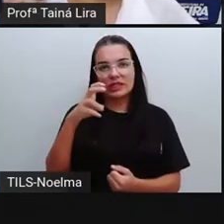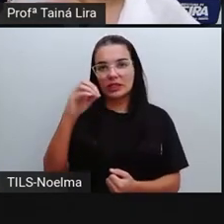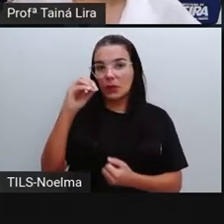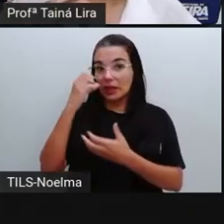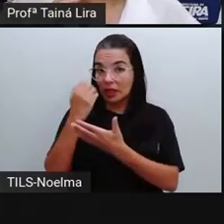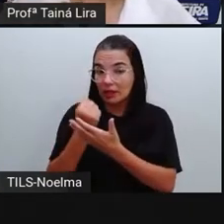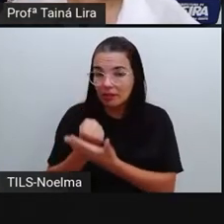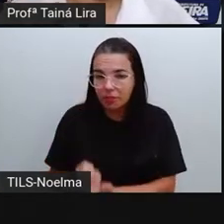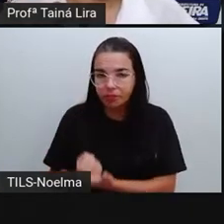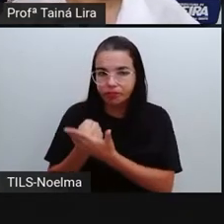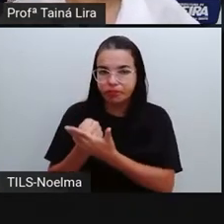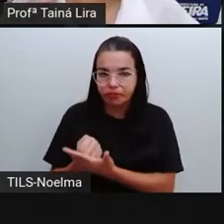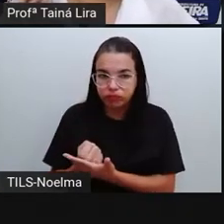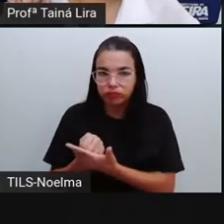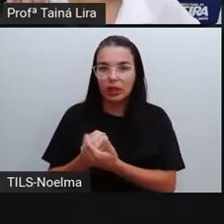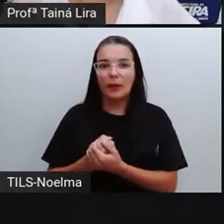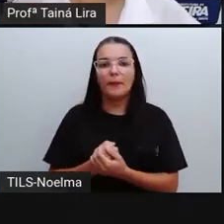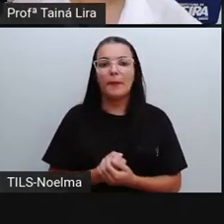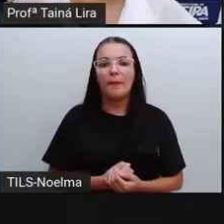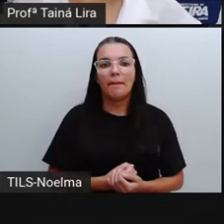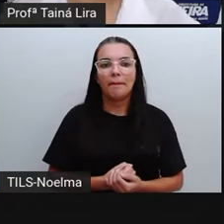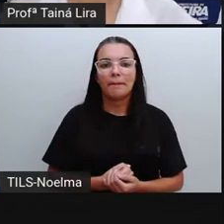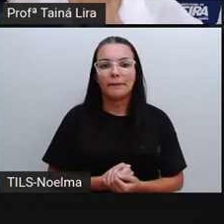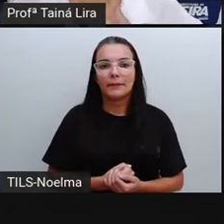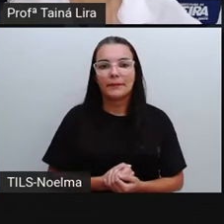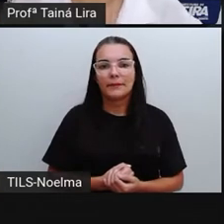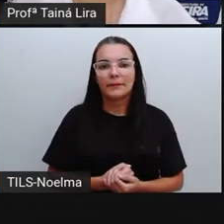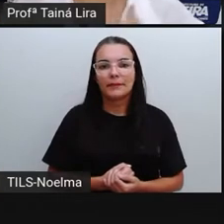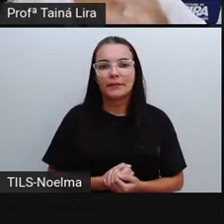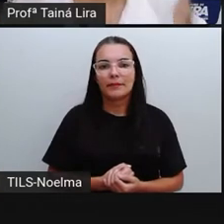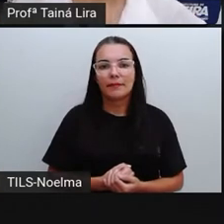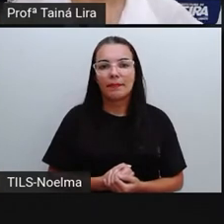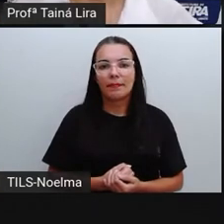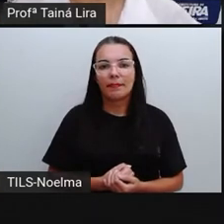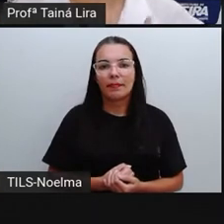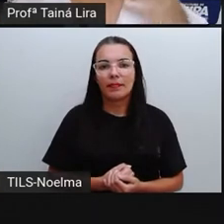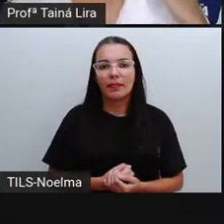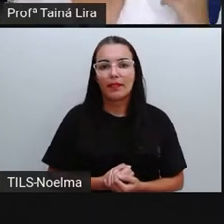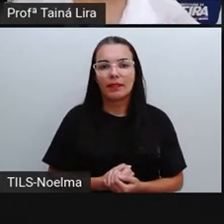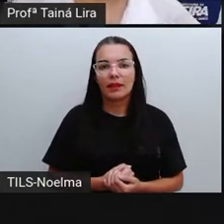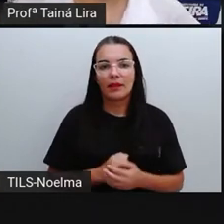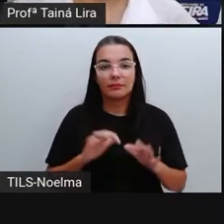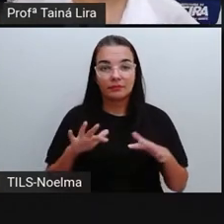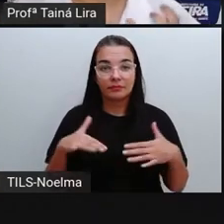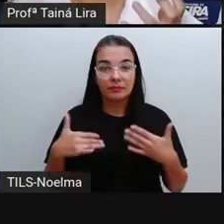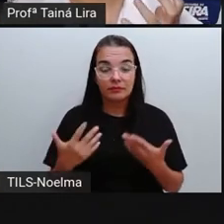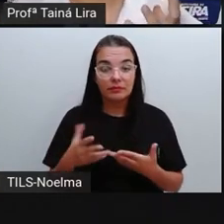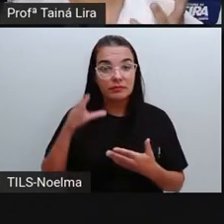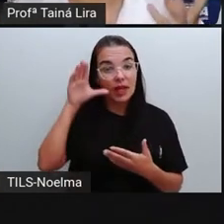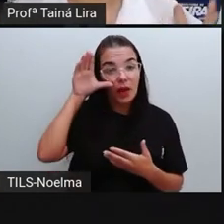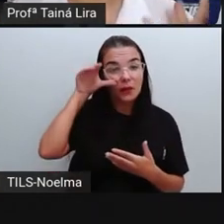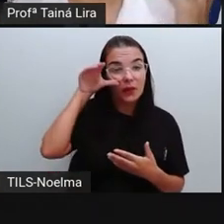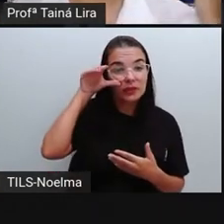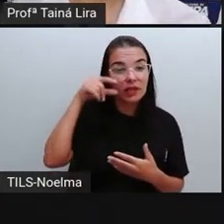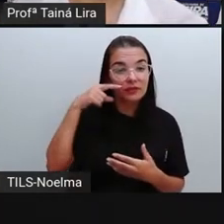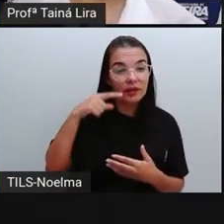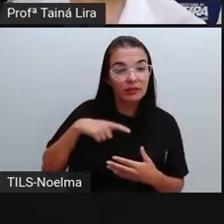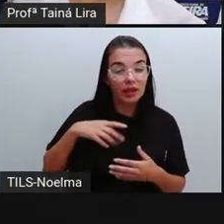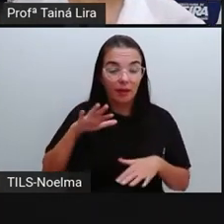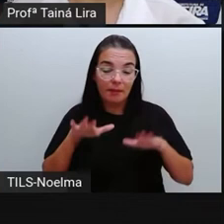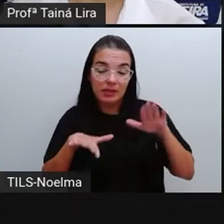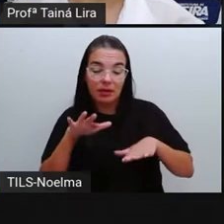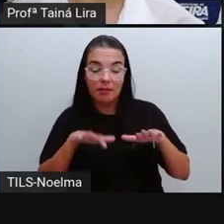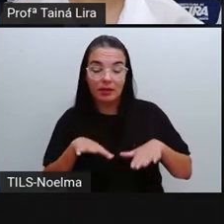450 quilos. Aqui, segundo ano, a Pro considerou o peso máximo, porque lá nas curiosidades a Pro colocou que pesa